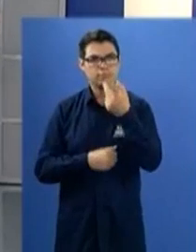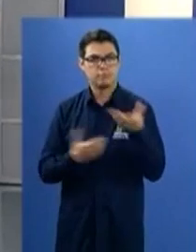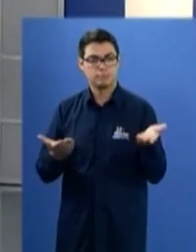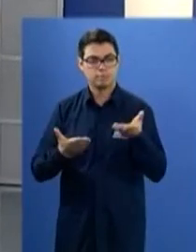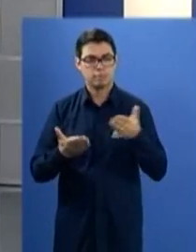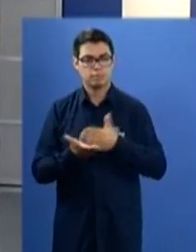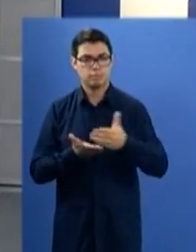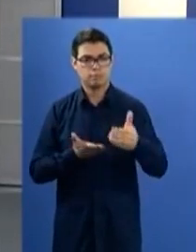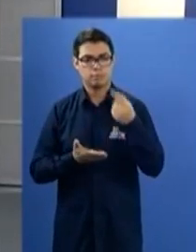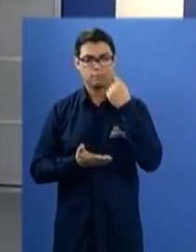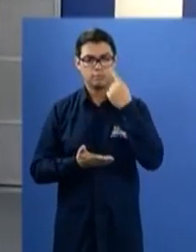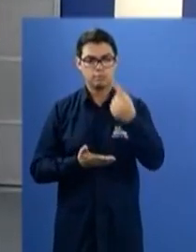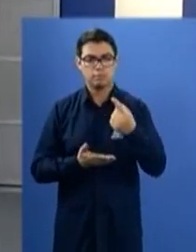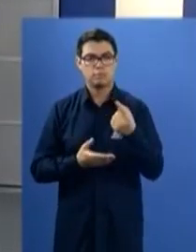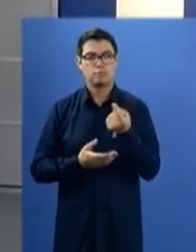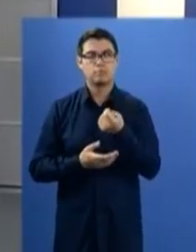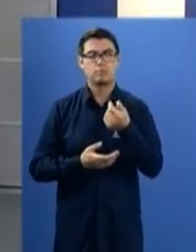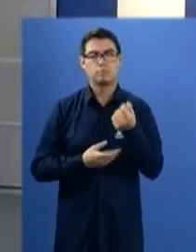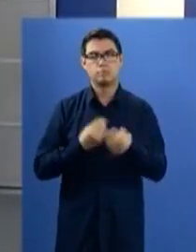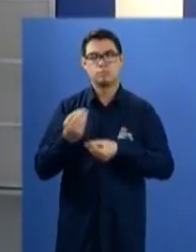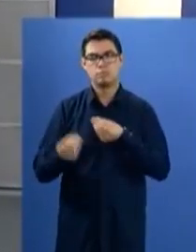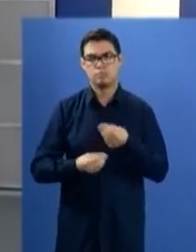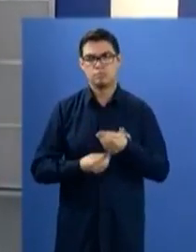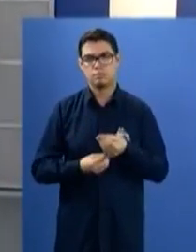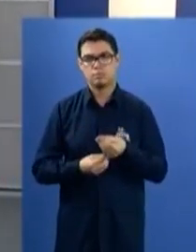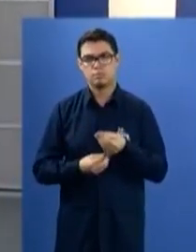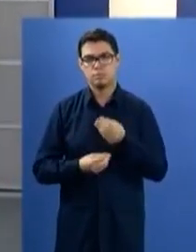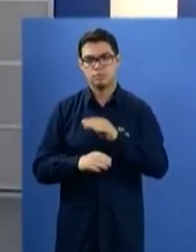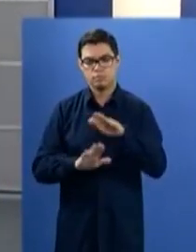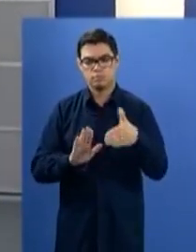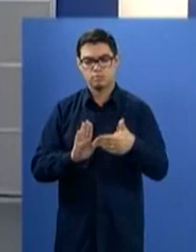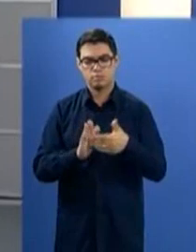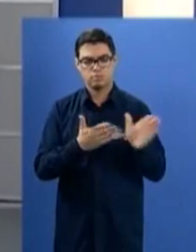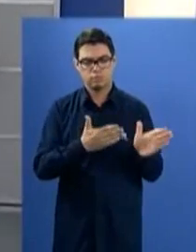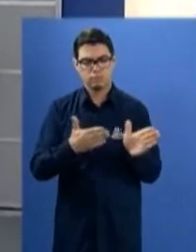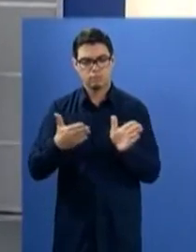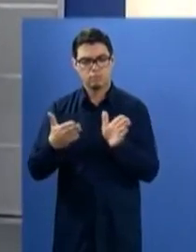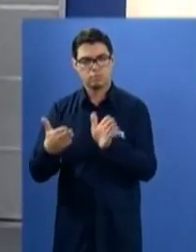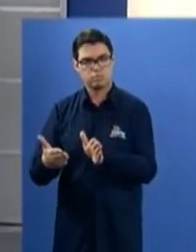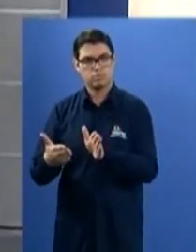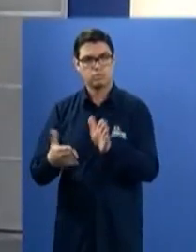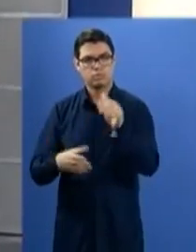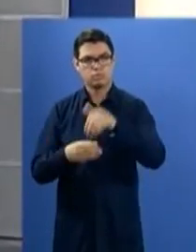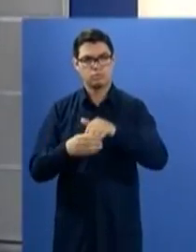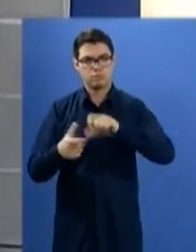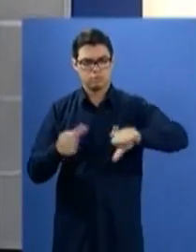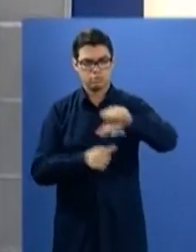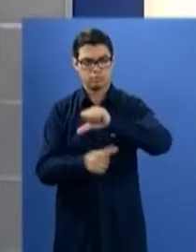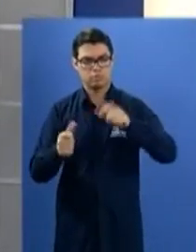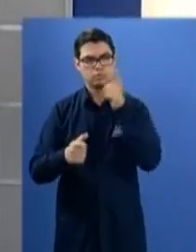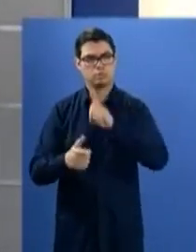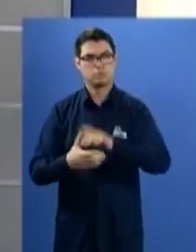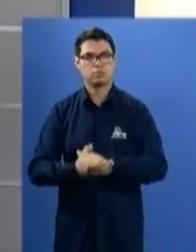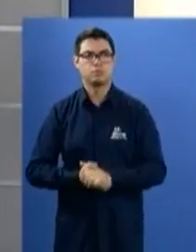vocês agora, alunos falando um pouquinho sobre os processos de transformação.